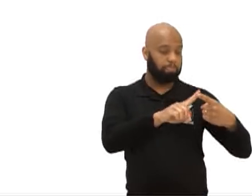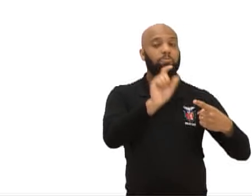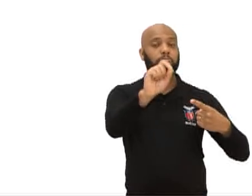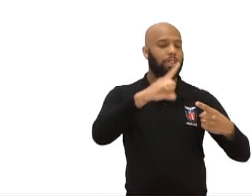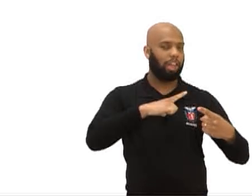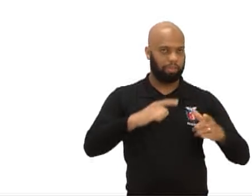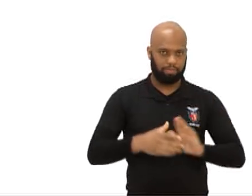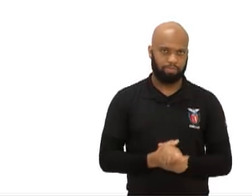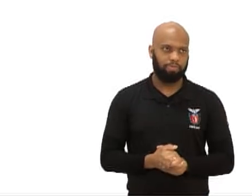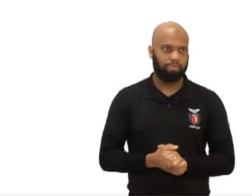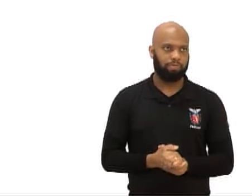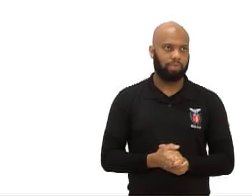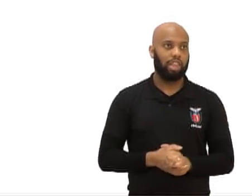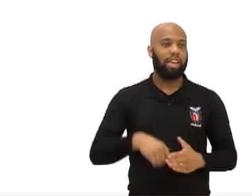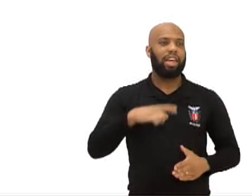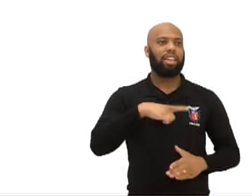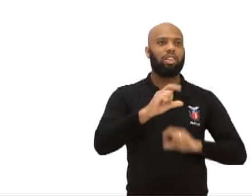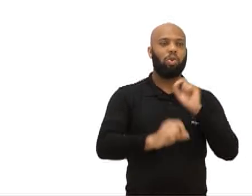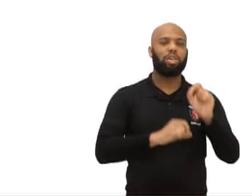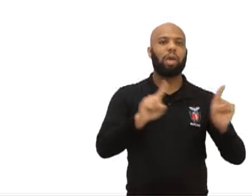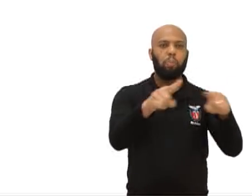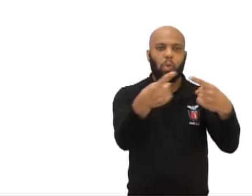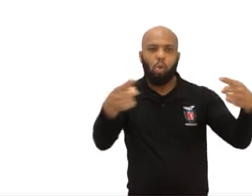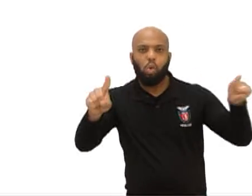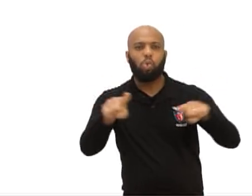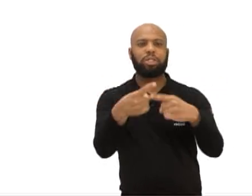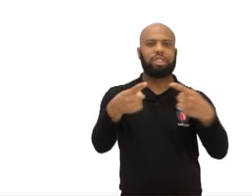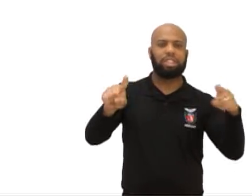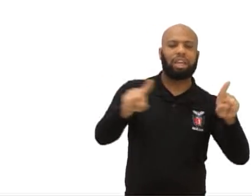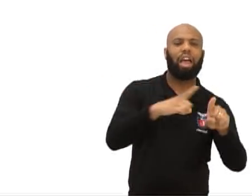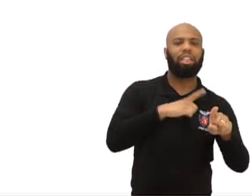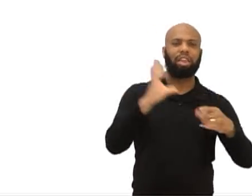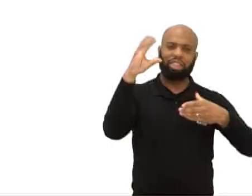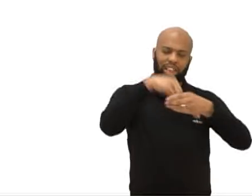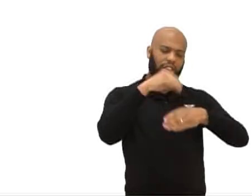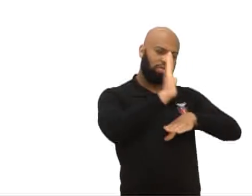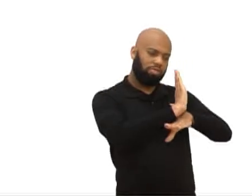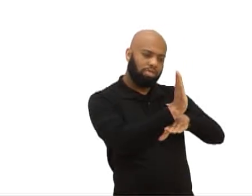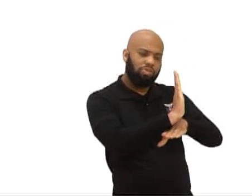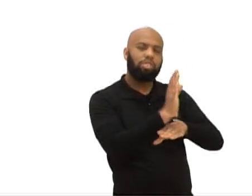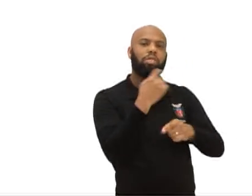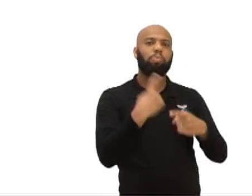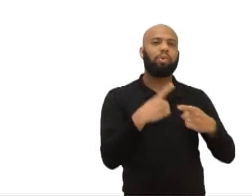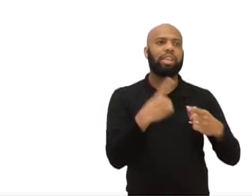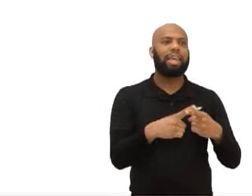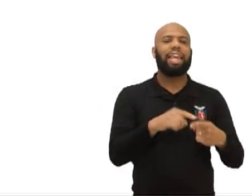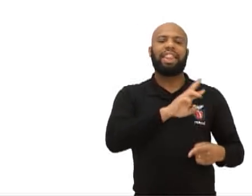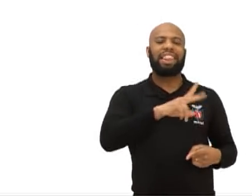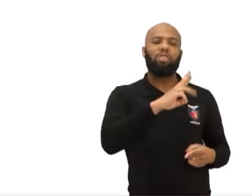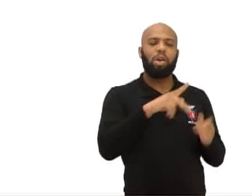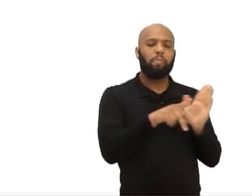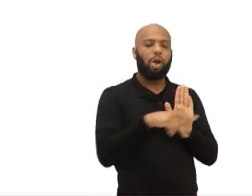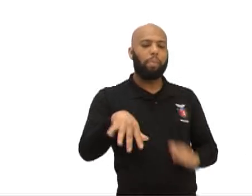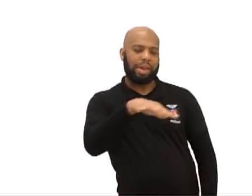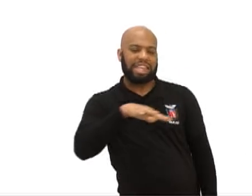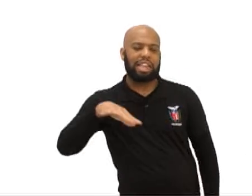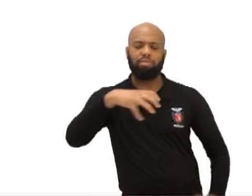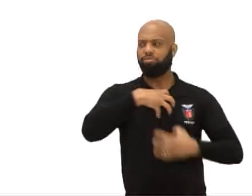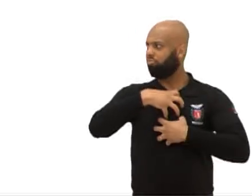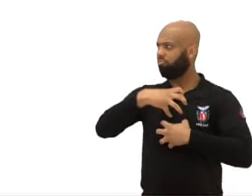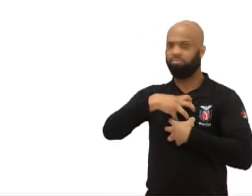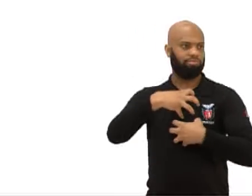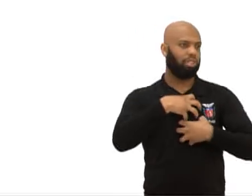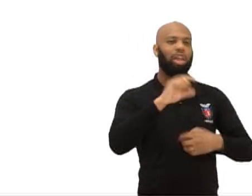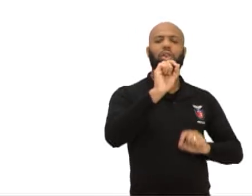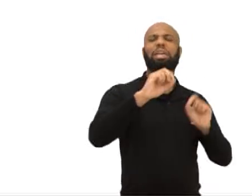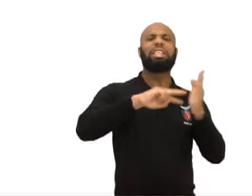momento, a trilha sonora se resumia à trilha musical, sem a ideia de ambientação através dela. O